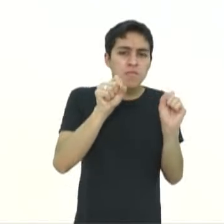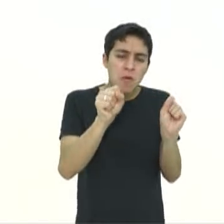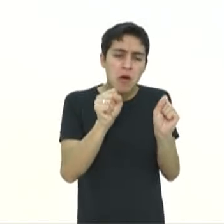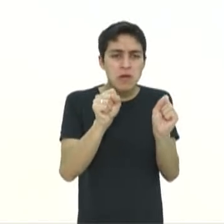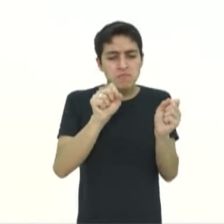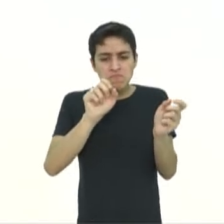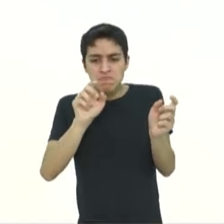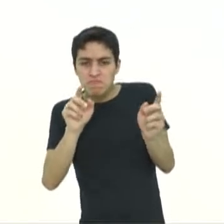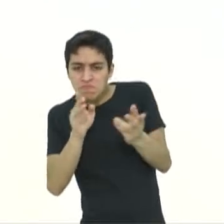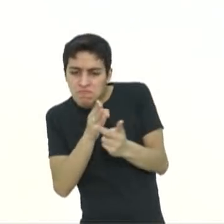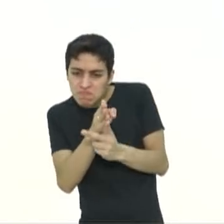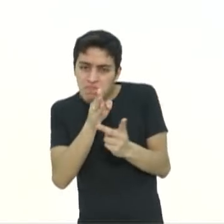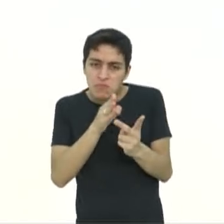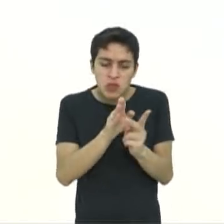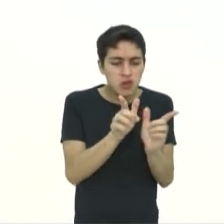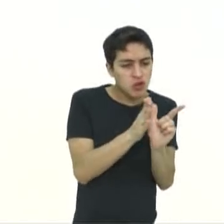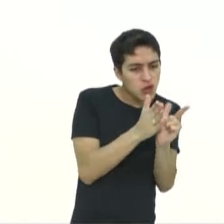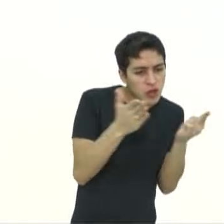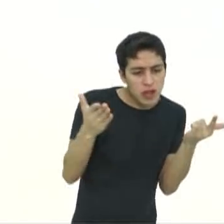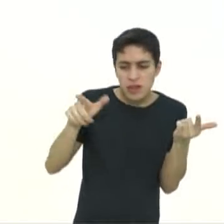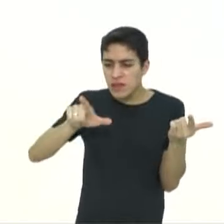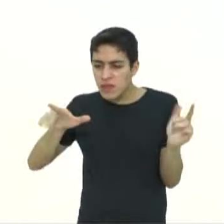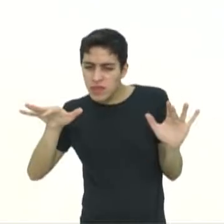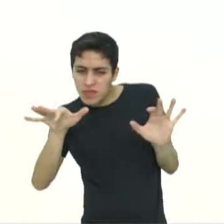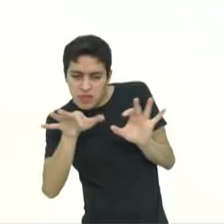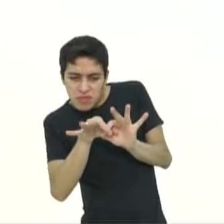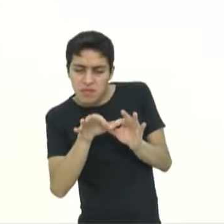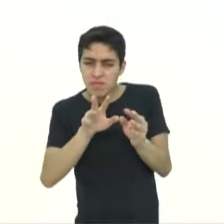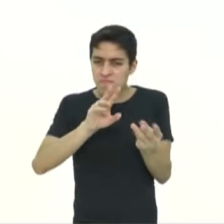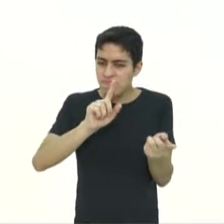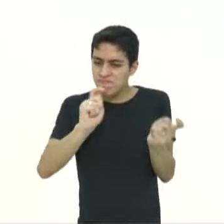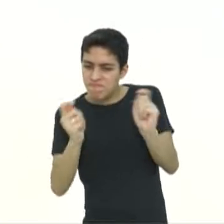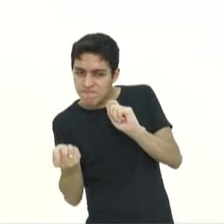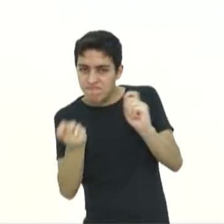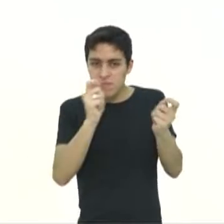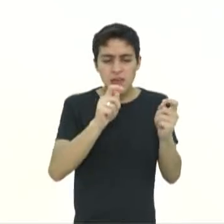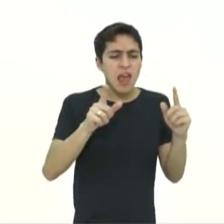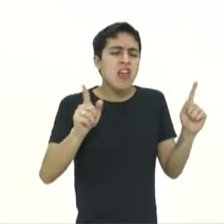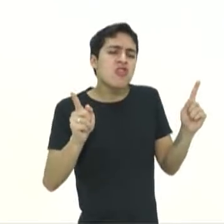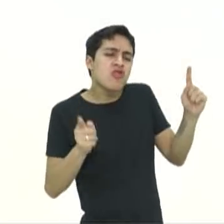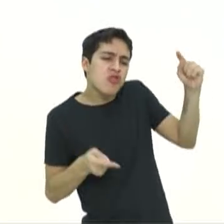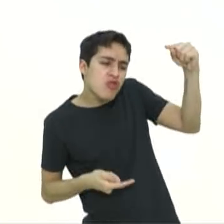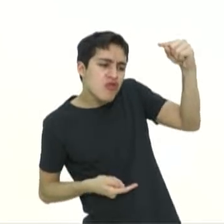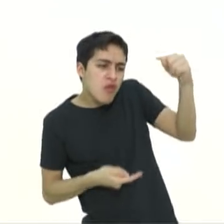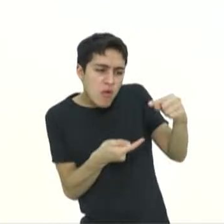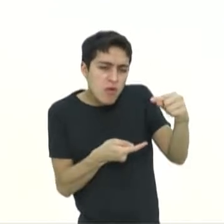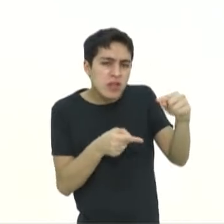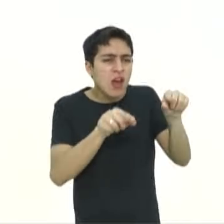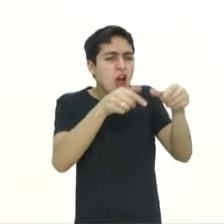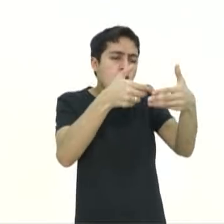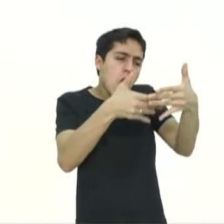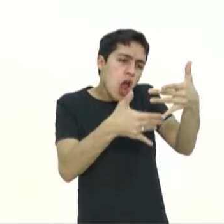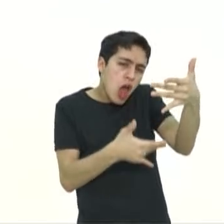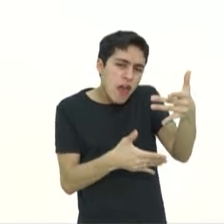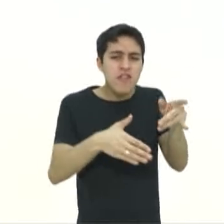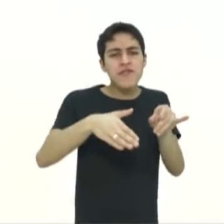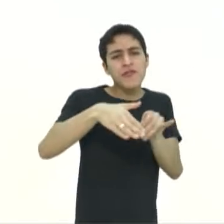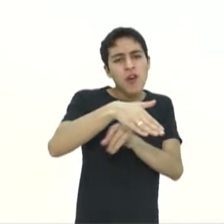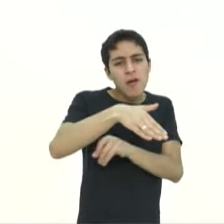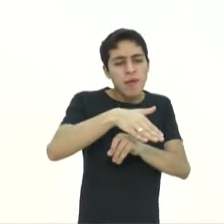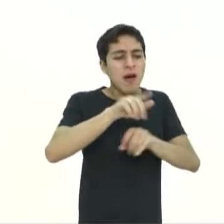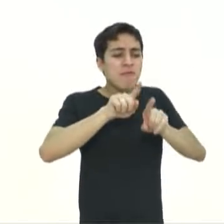literário. Caracterizam-se por serem narrativas curtas, escritas em linguagem informal, com tempo baseado